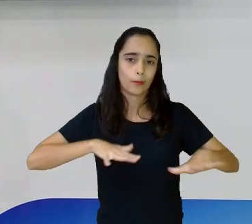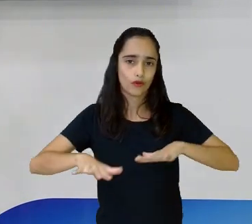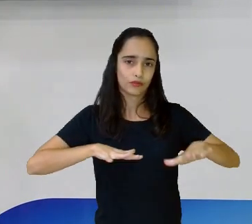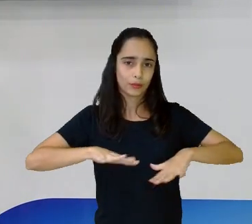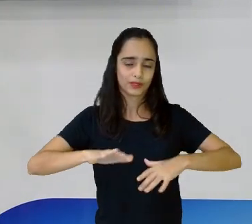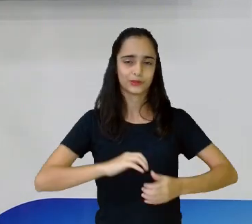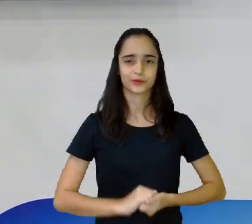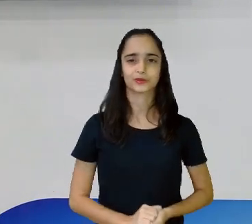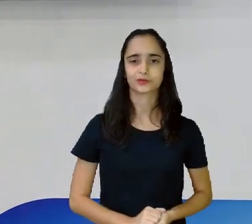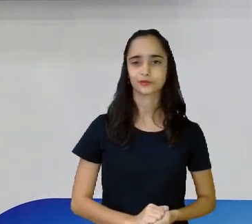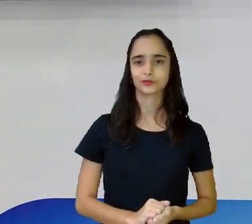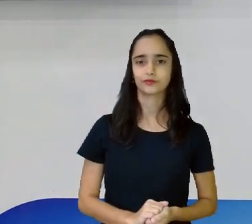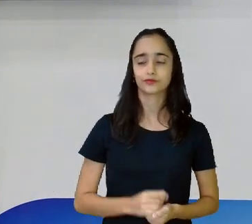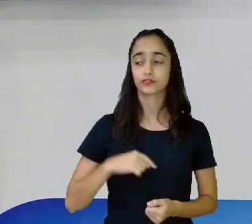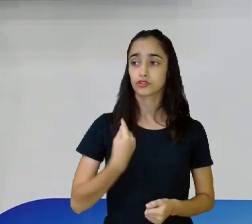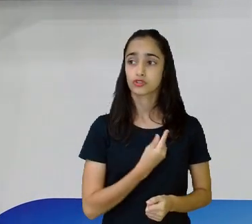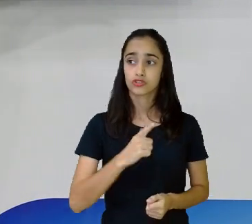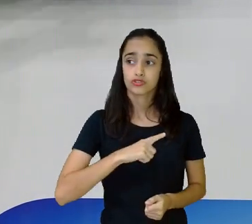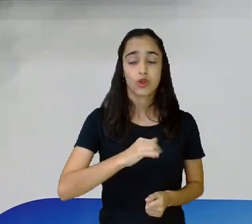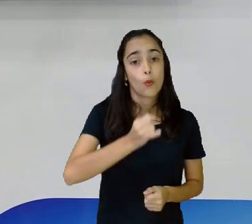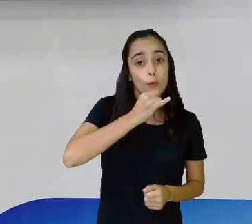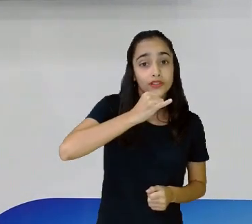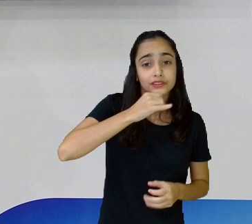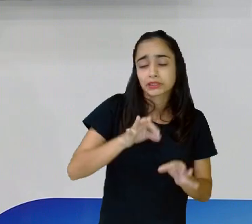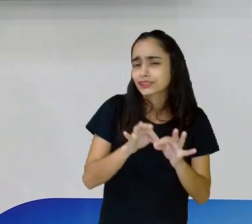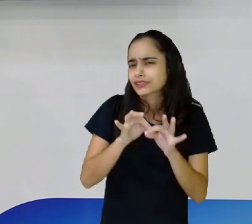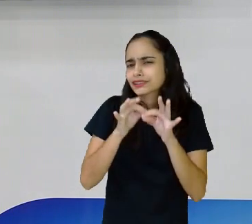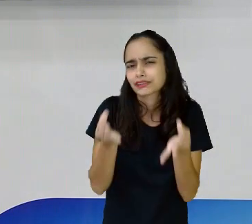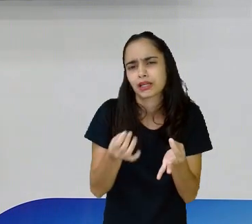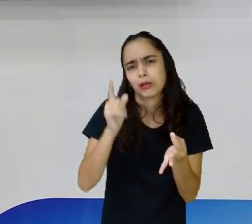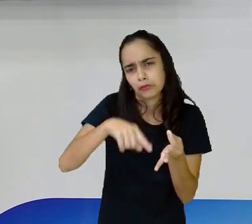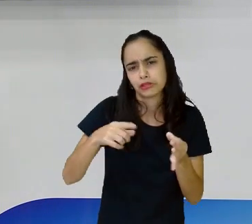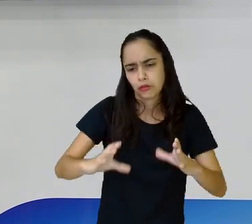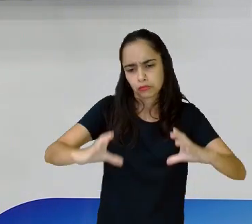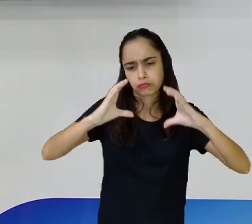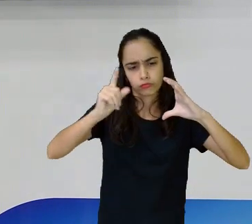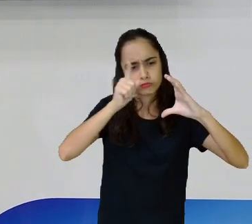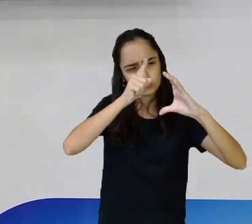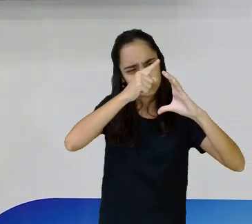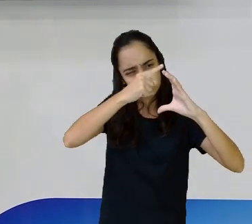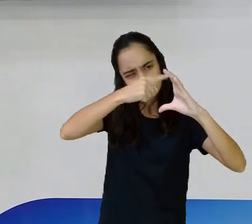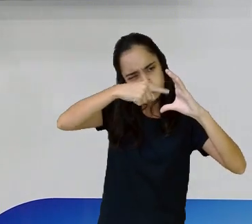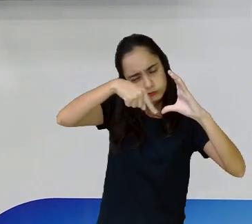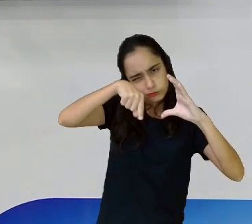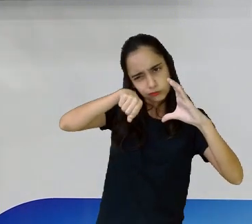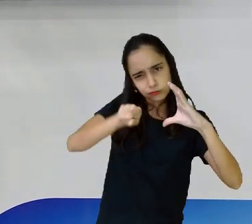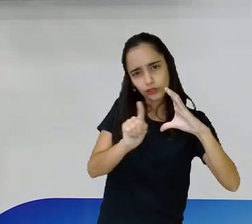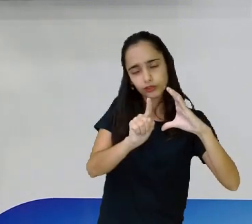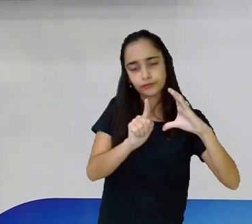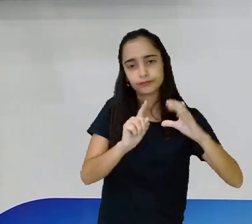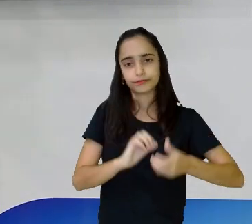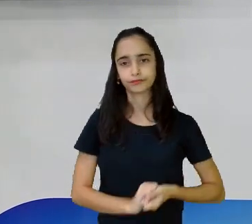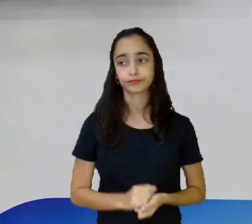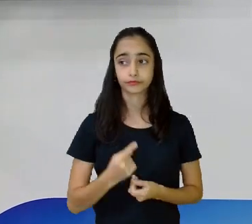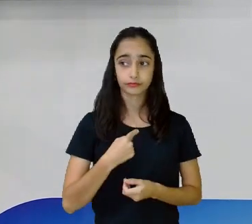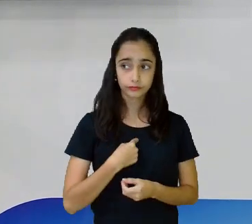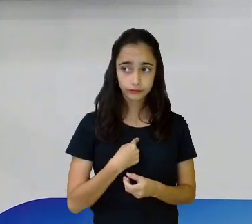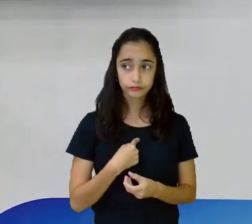lá. Eu tenho um exemplo simples aqui, ó. É o exemplo do relógio que eu dei para vocês. Eu pegando o